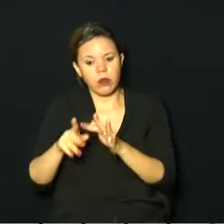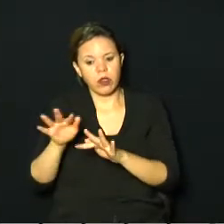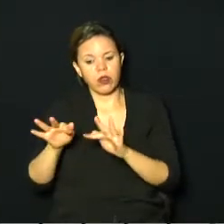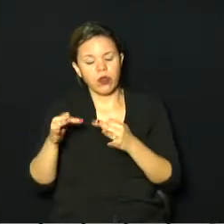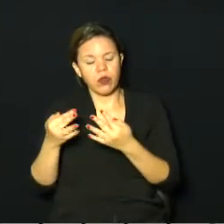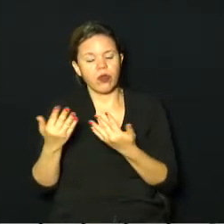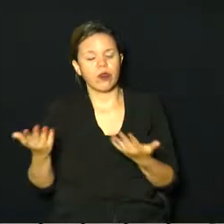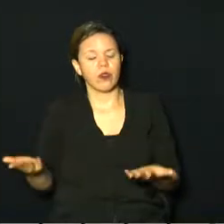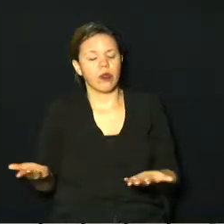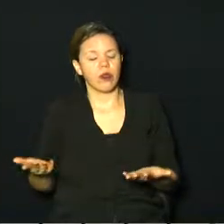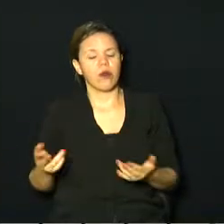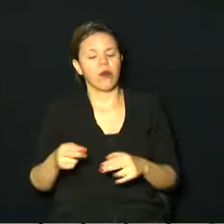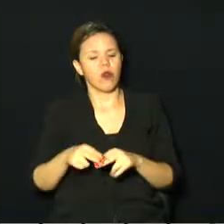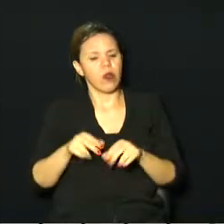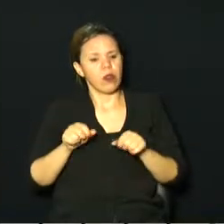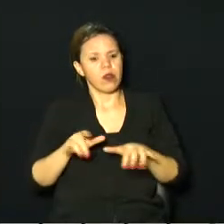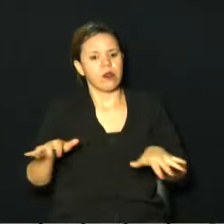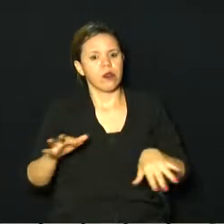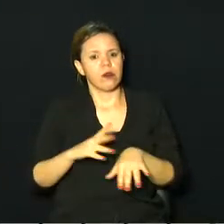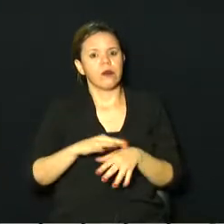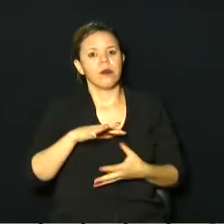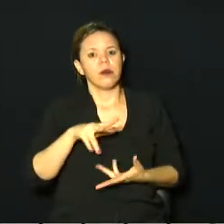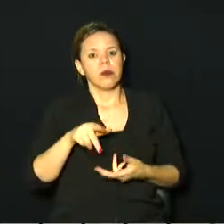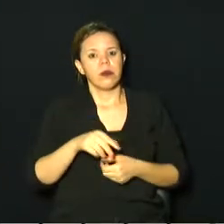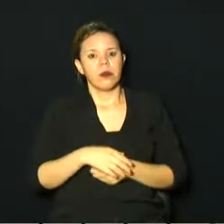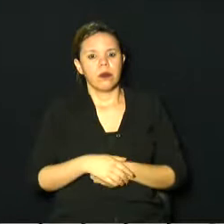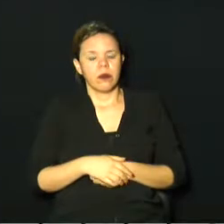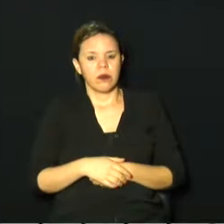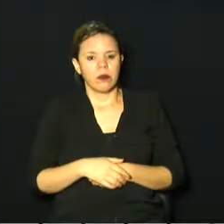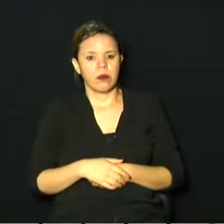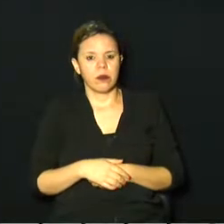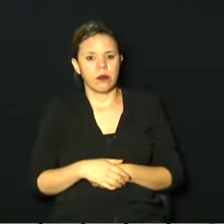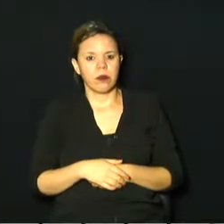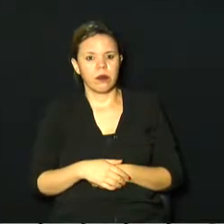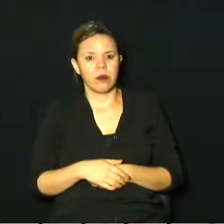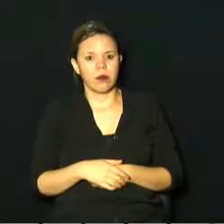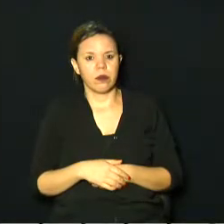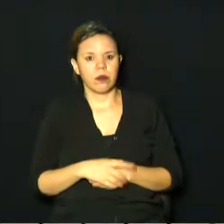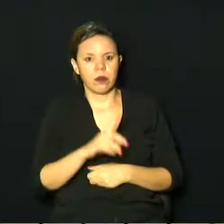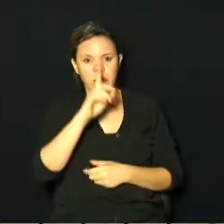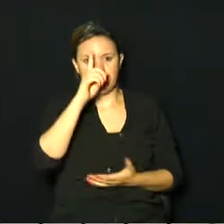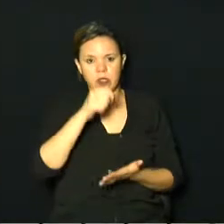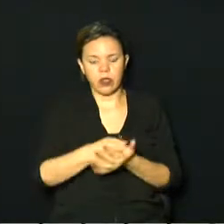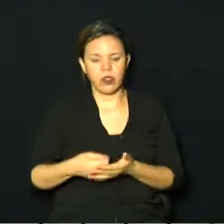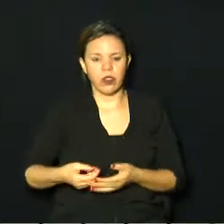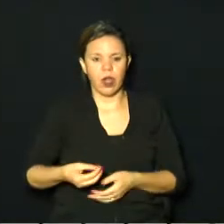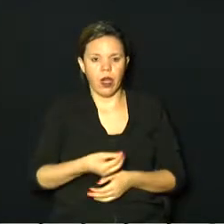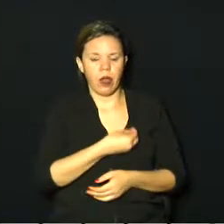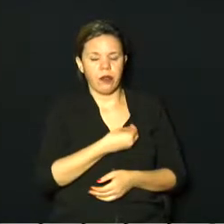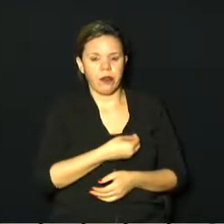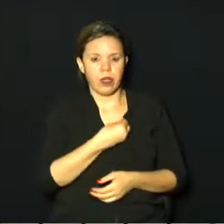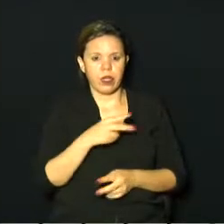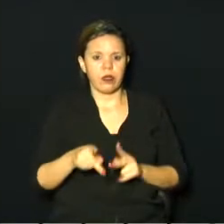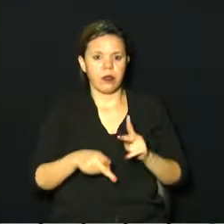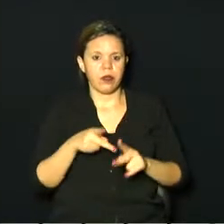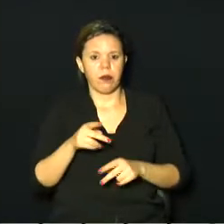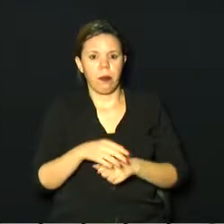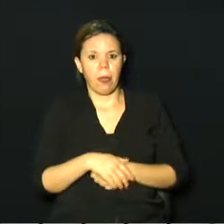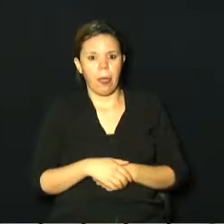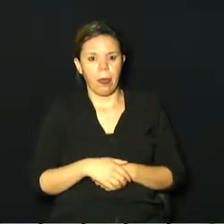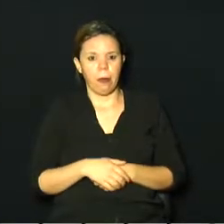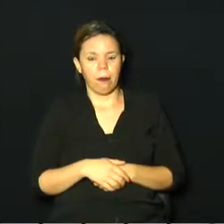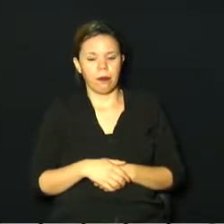dessa pandemia no mundo, que é uma forma da gente garantir a vida das pessoas e